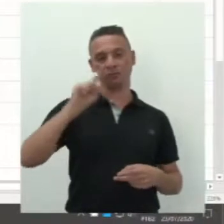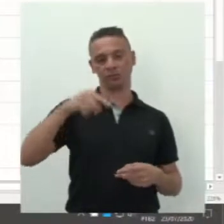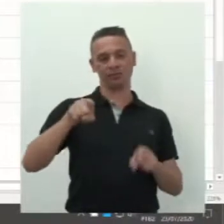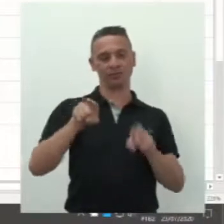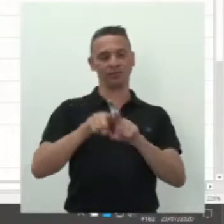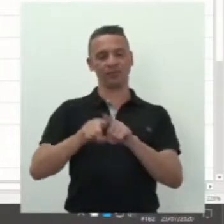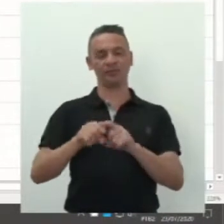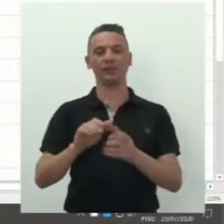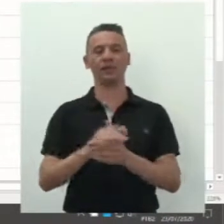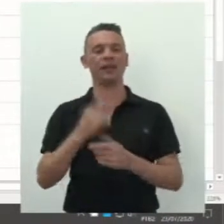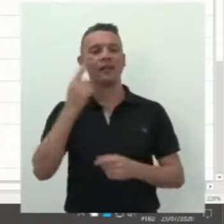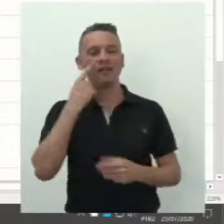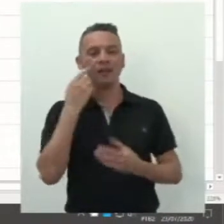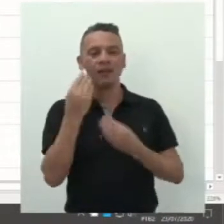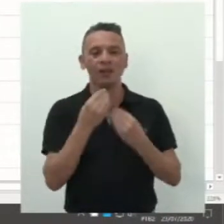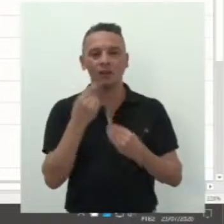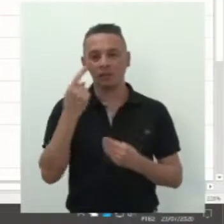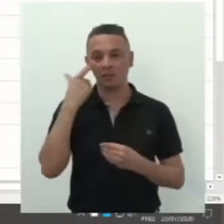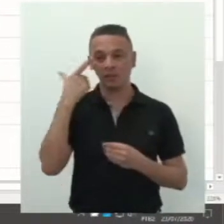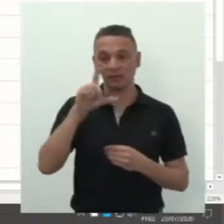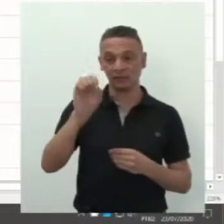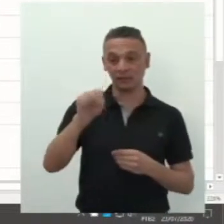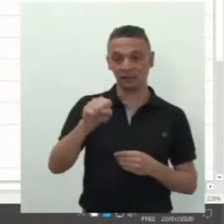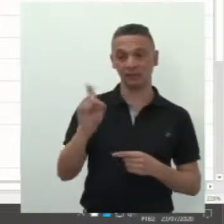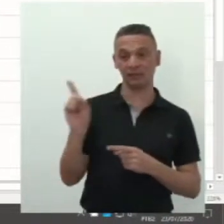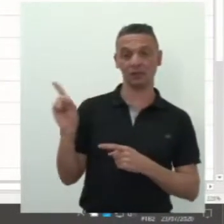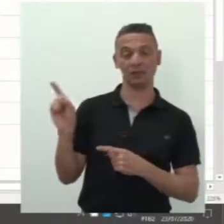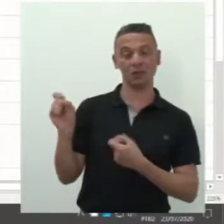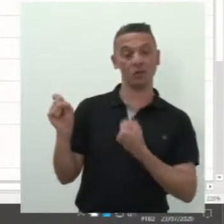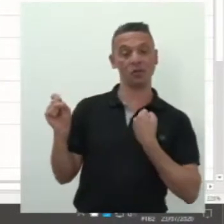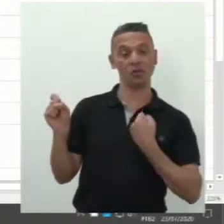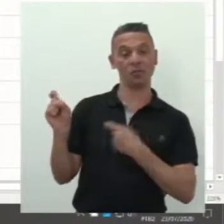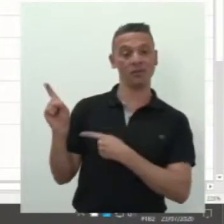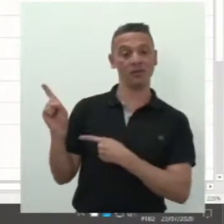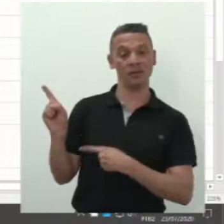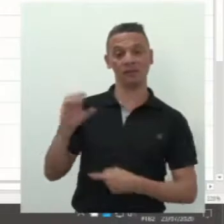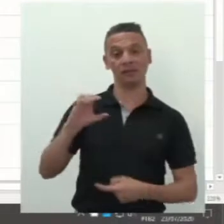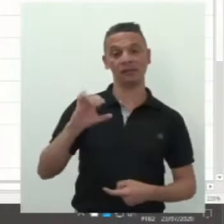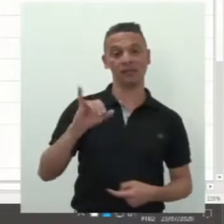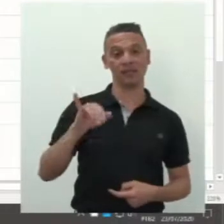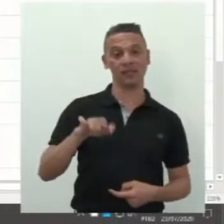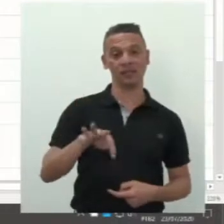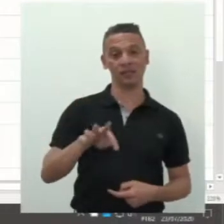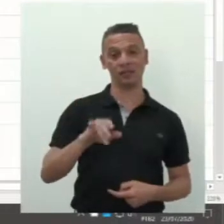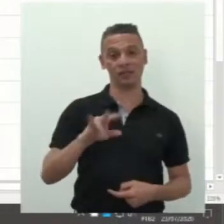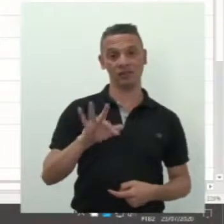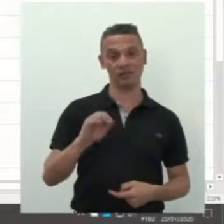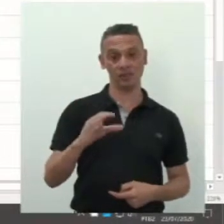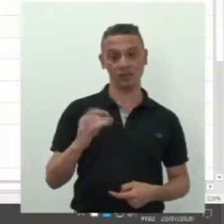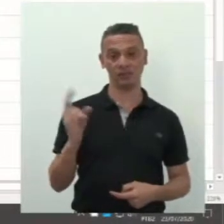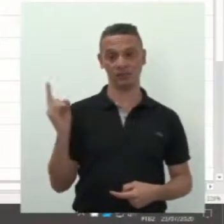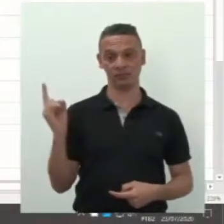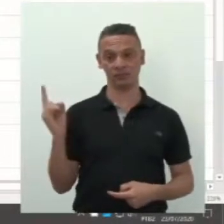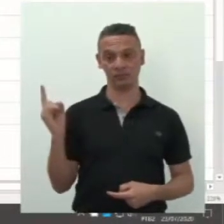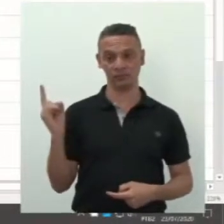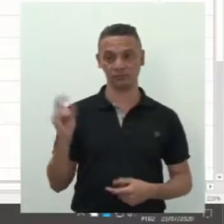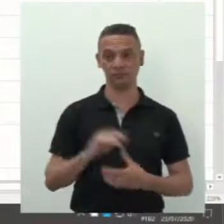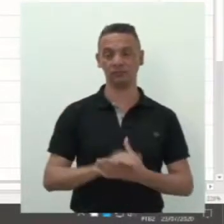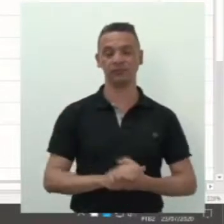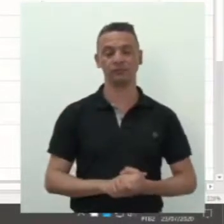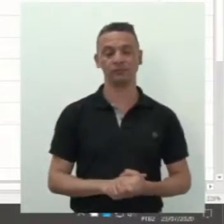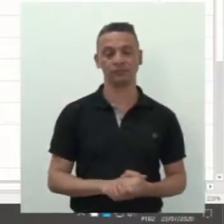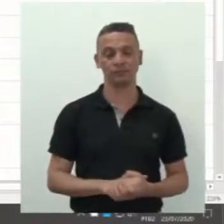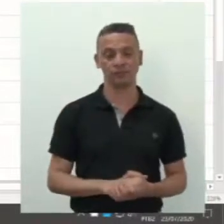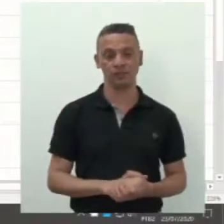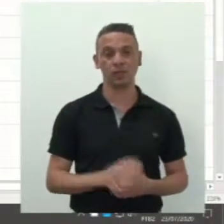também se o número é científico. Então, o exponencial a gente indica aqui no científico, tá? Ótimo. Aí,